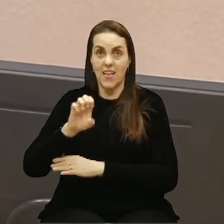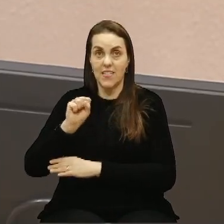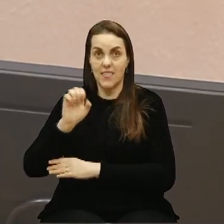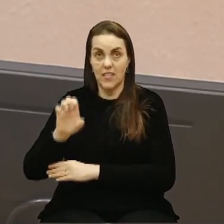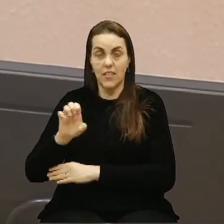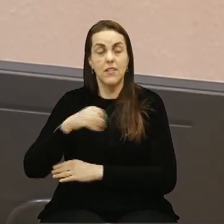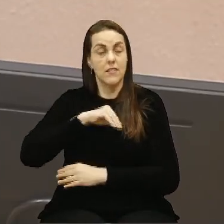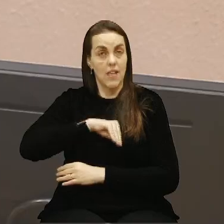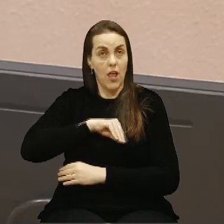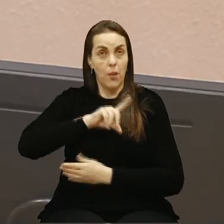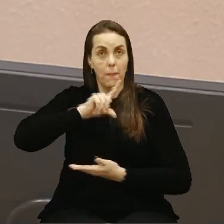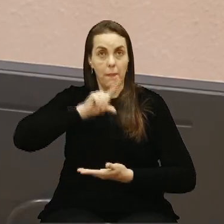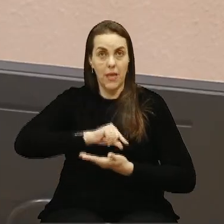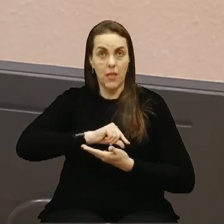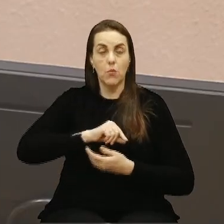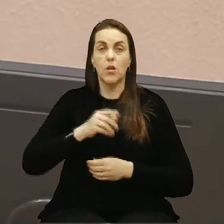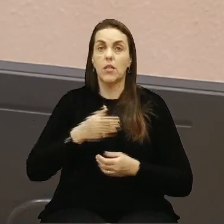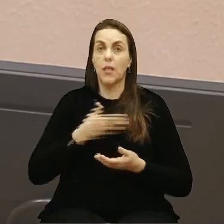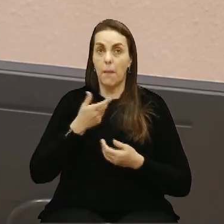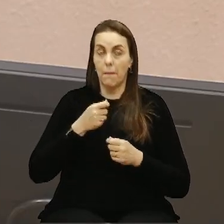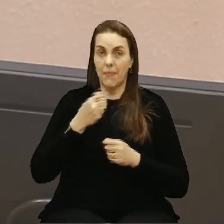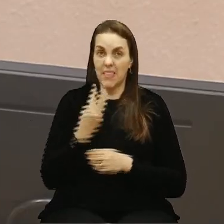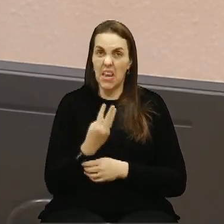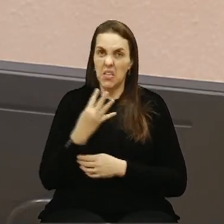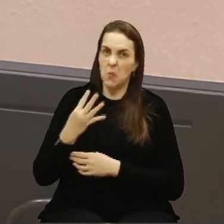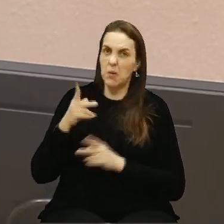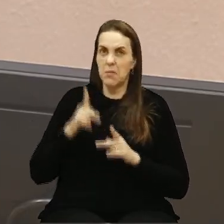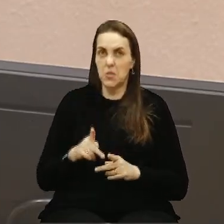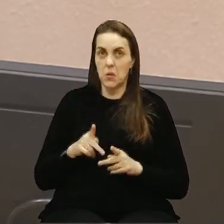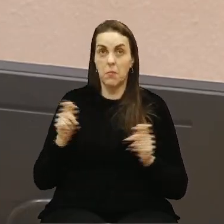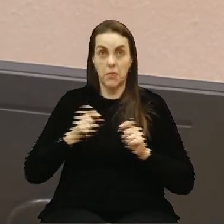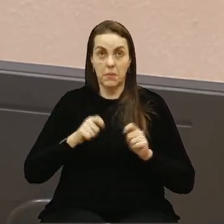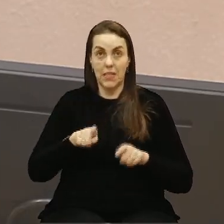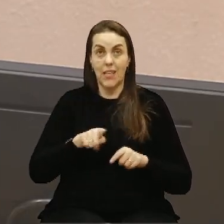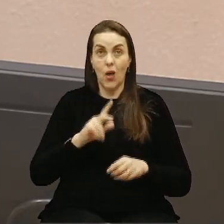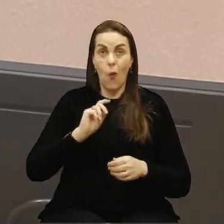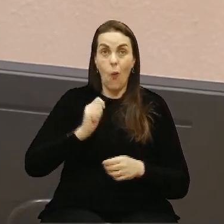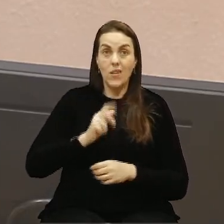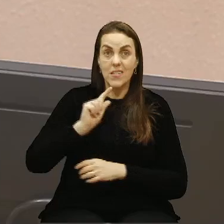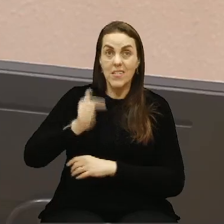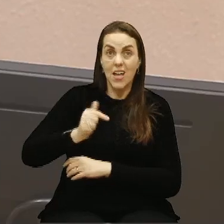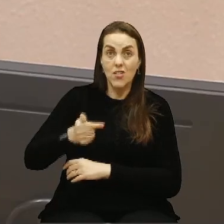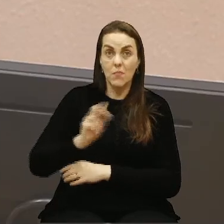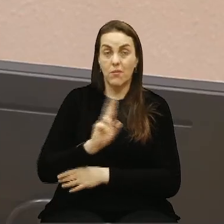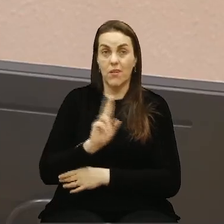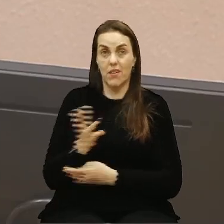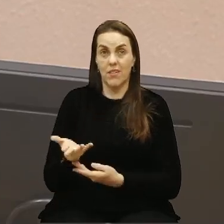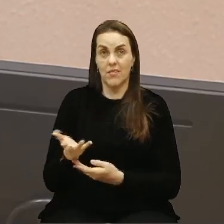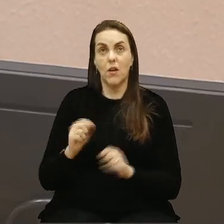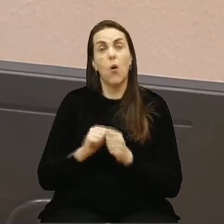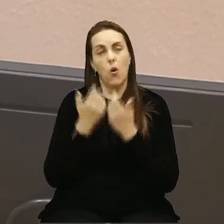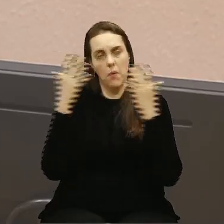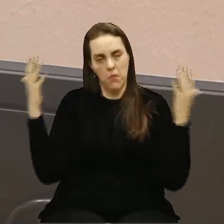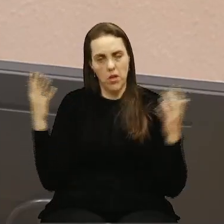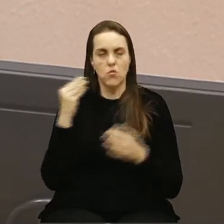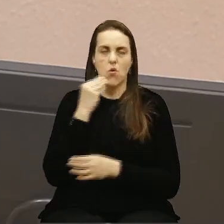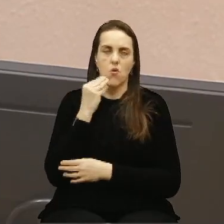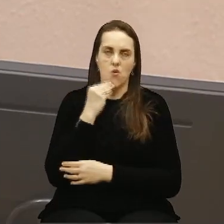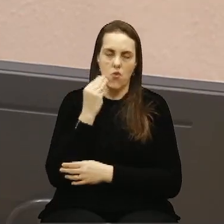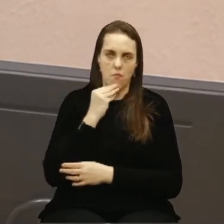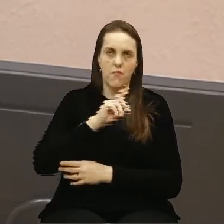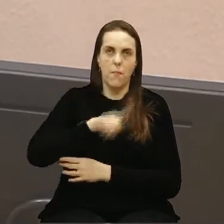salário mínimo para sustentar uma família de 3, 4 pessoas deveria ser quase R$7 mil. E aí nós comemoramos, obviamente, para o aumento